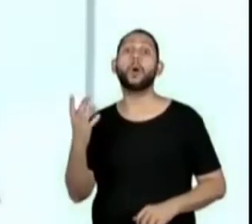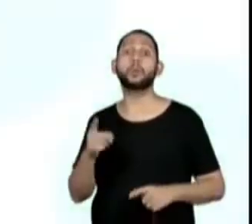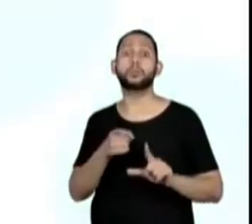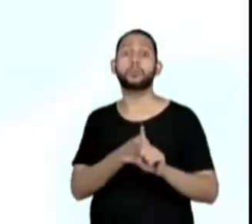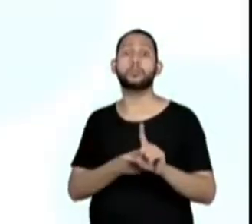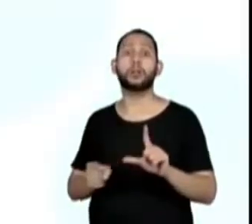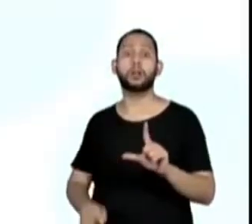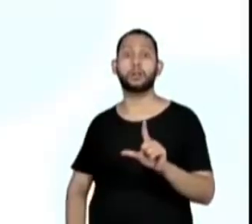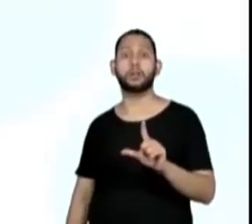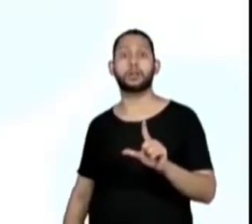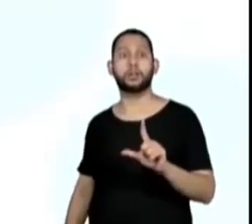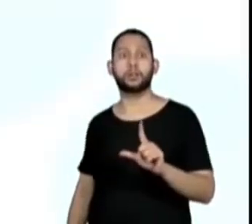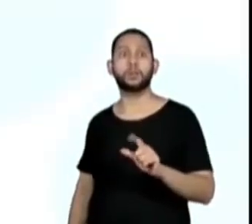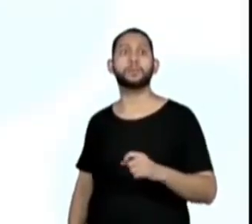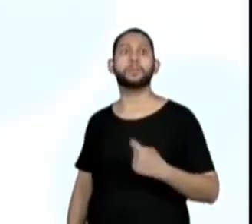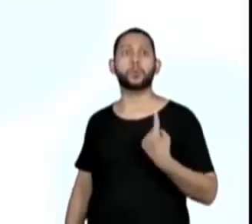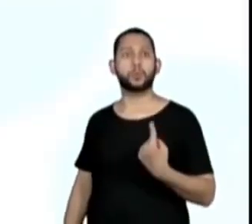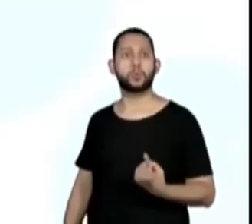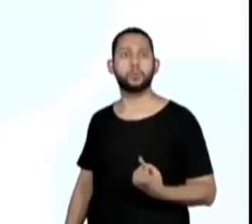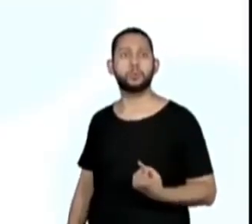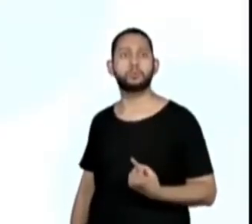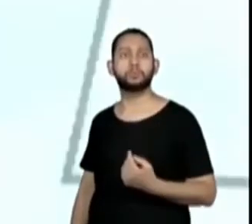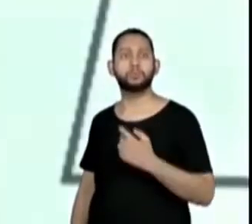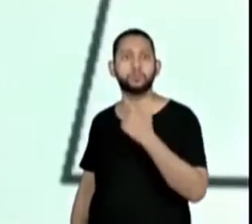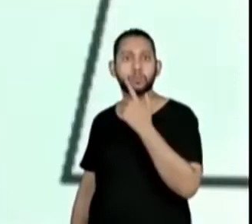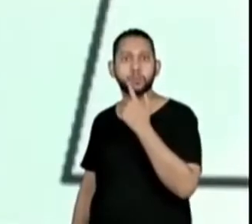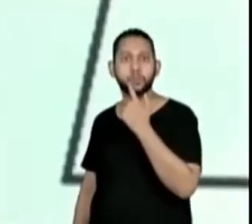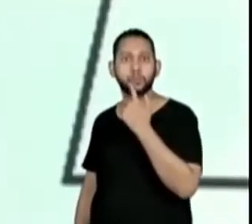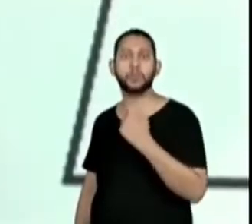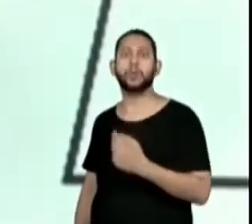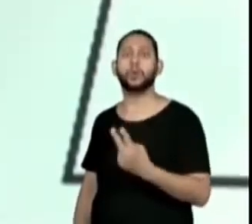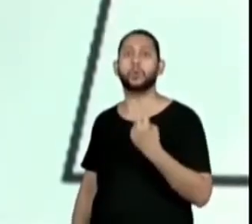embaixo. Tem um outro aqui no canto.